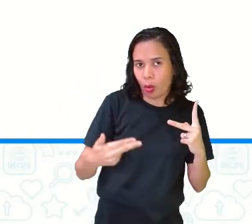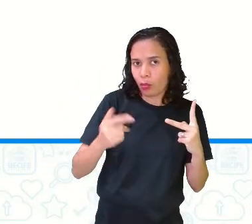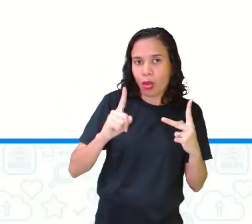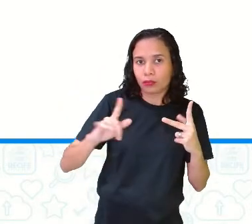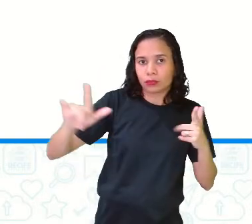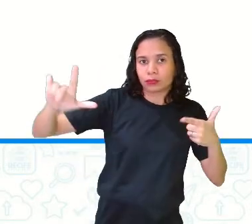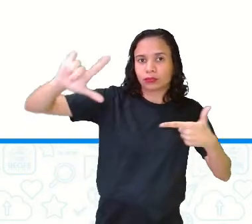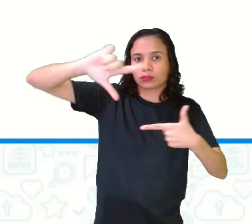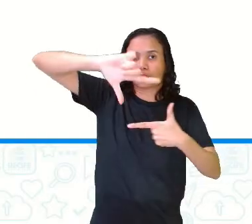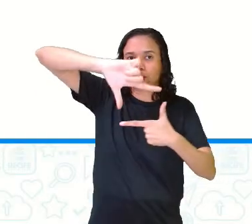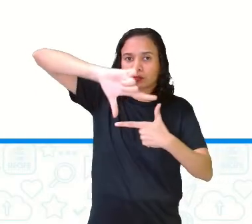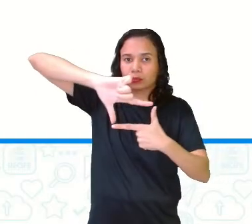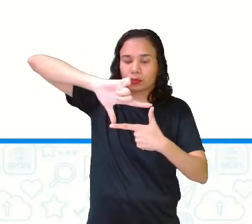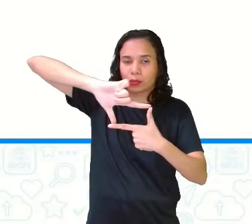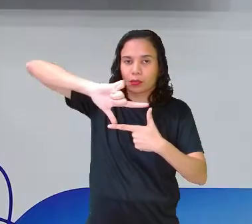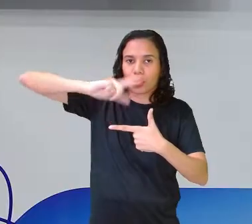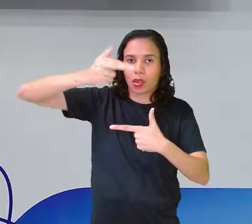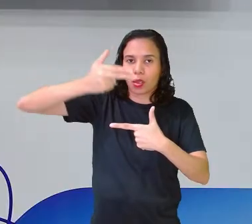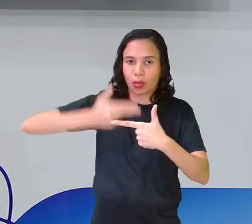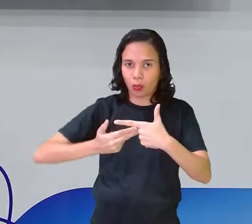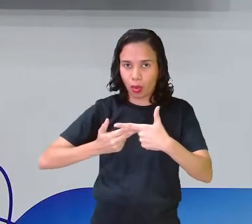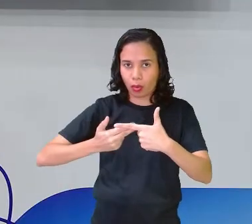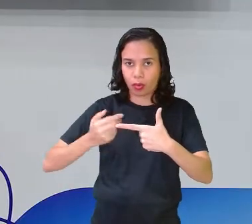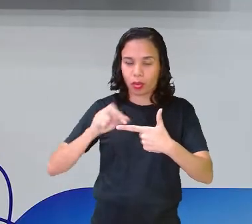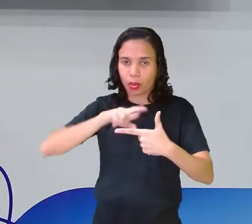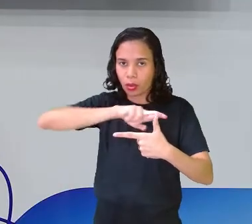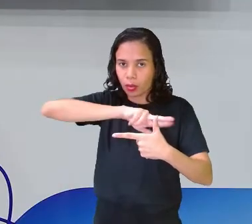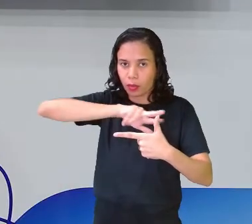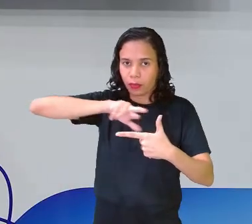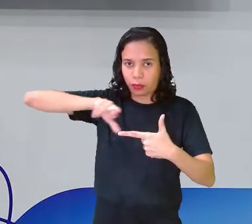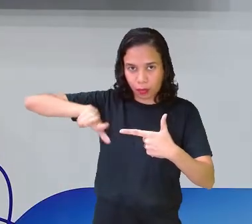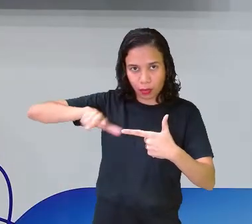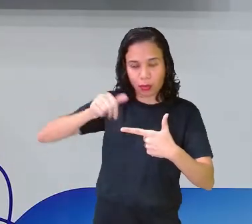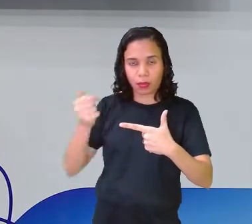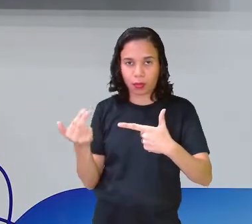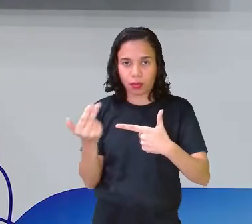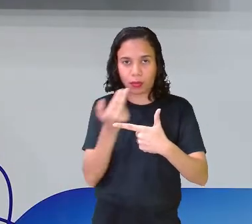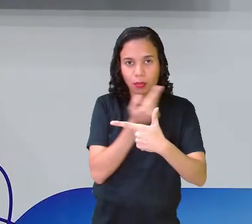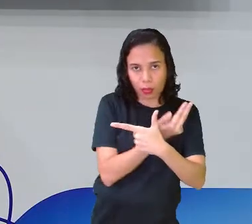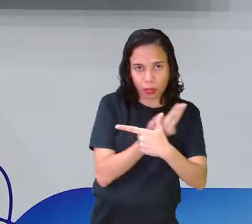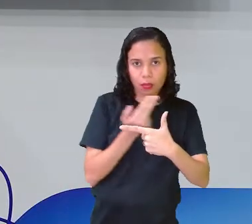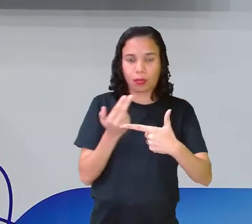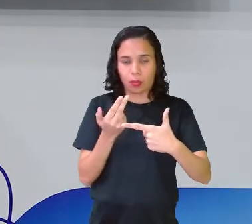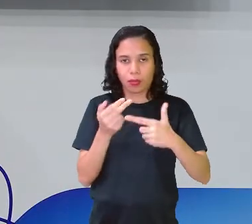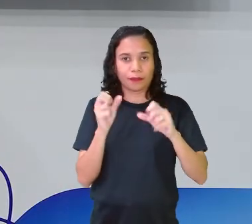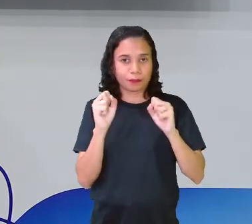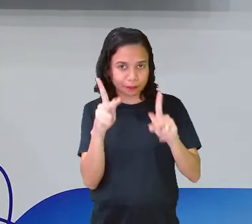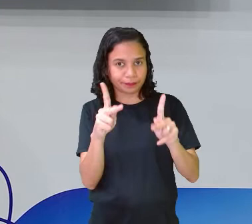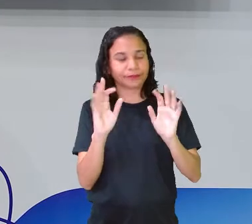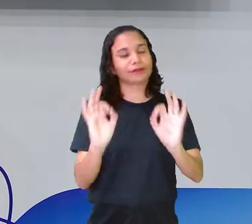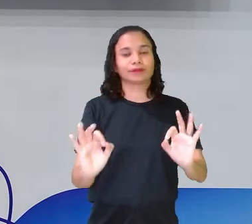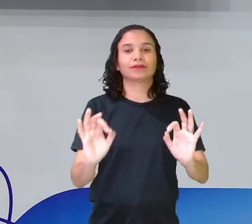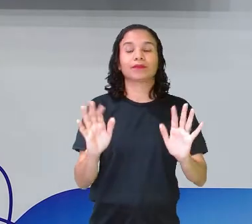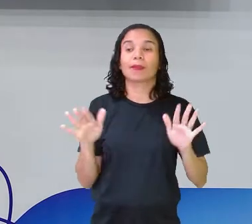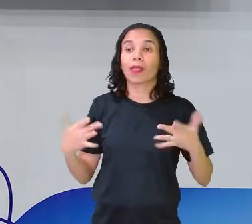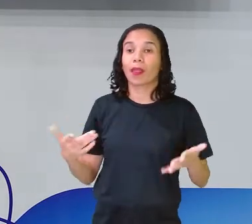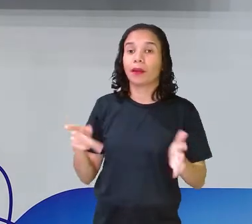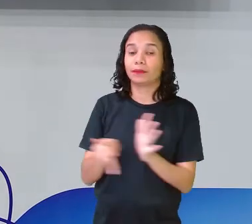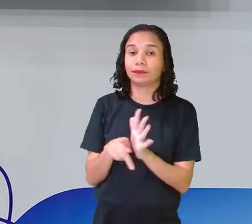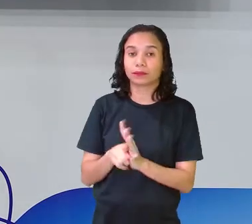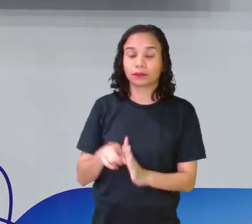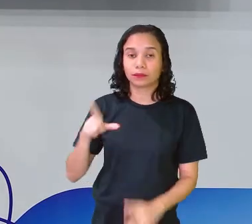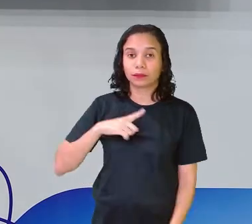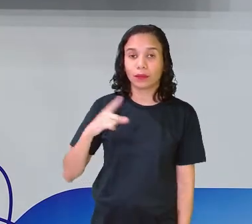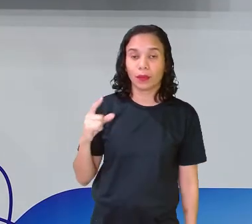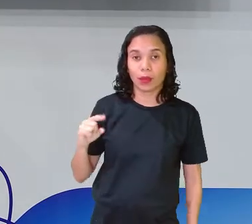iguais, eles vão ter 2 lados iguais e 2 lados diferentes, certo? A minha altura